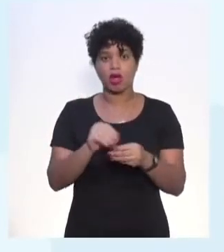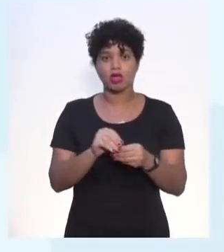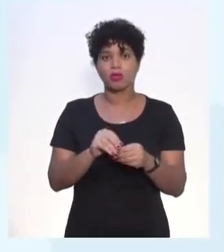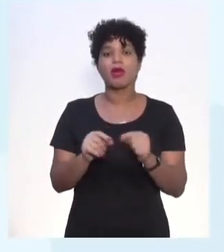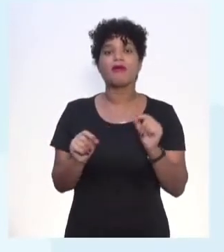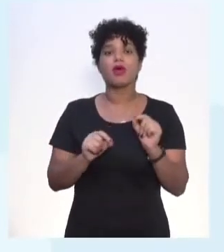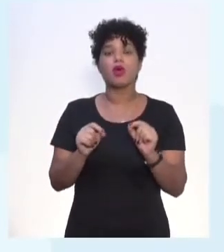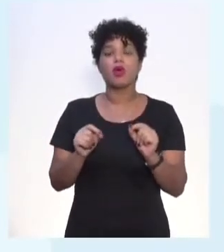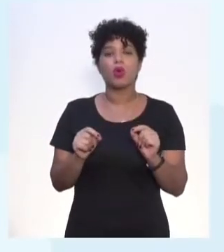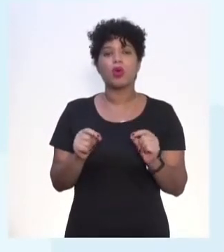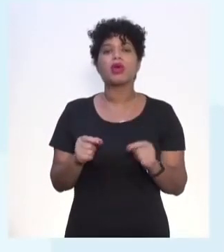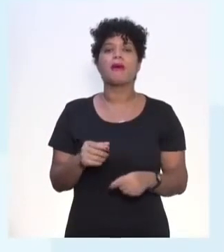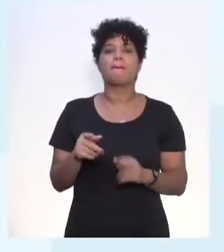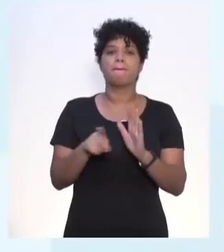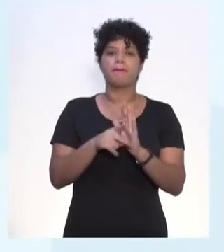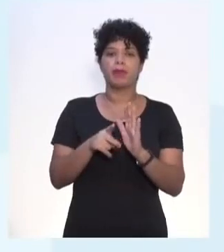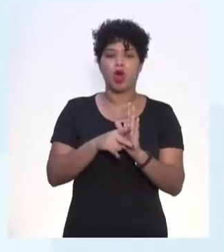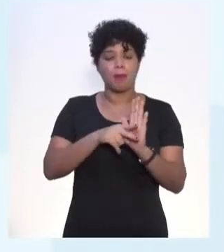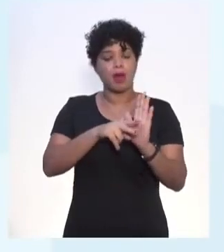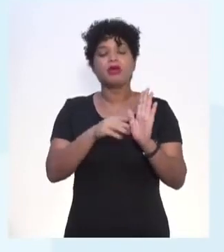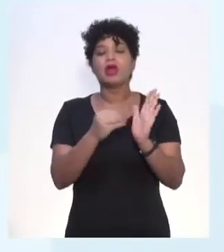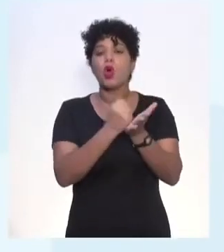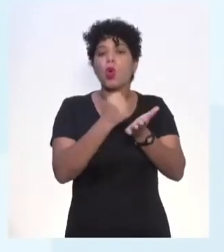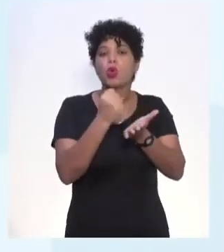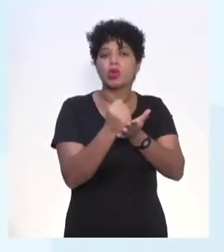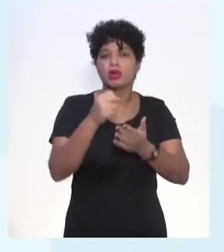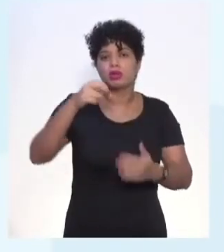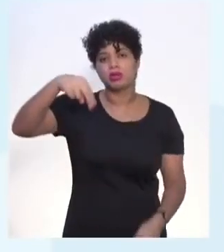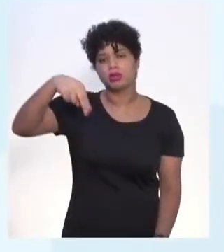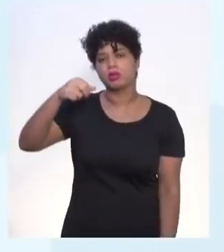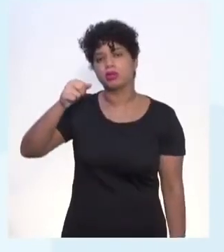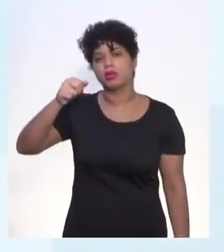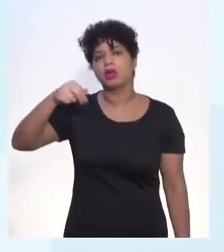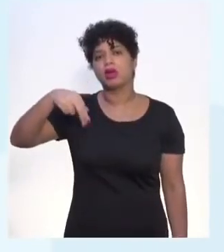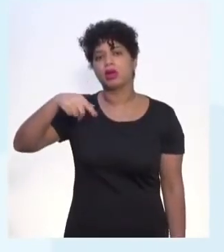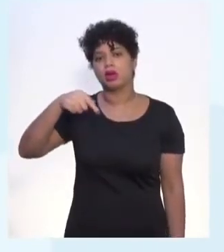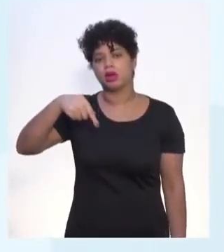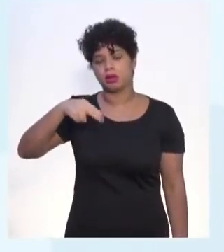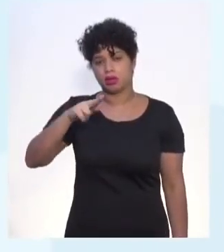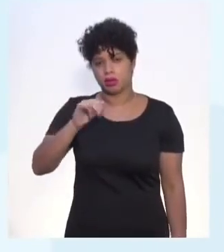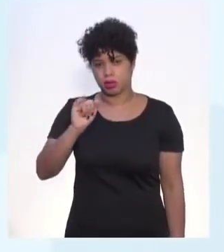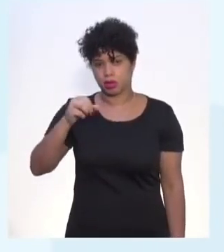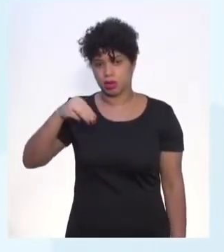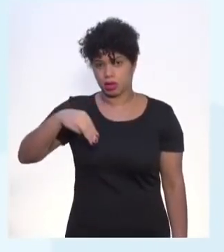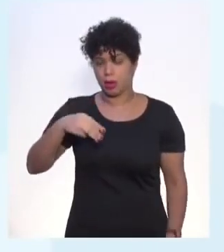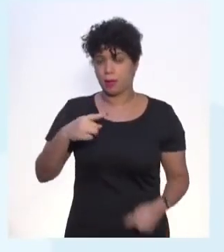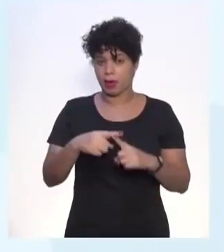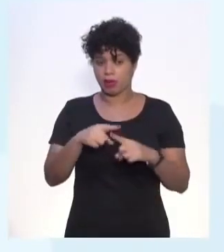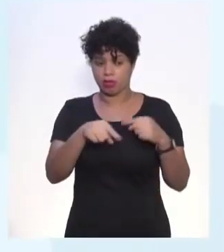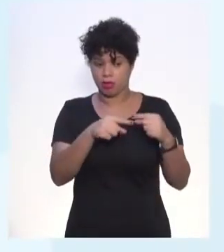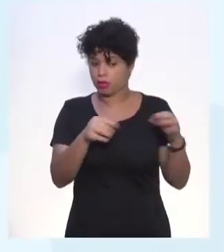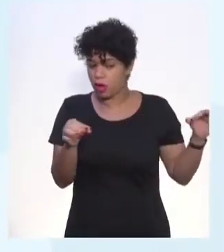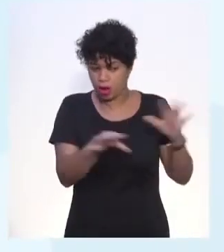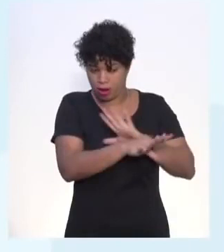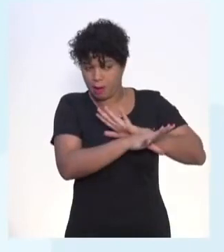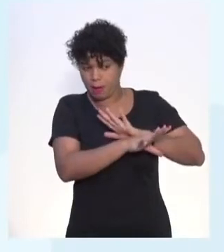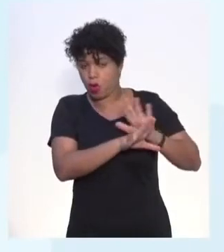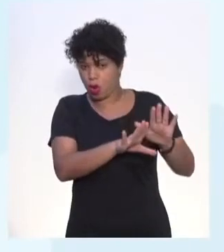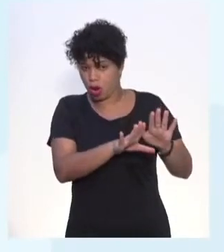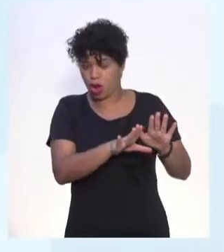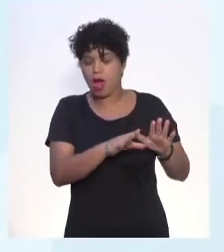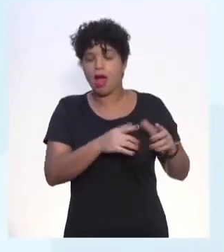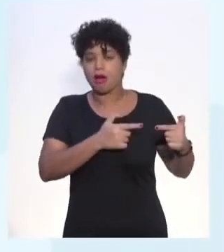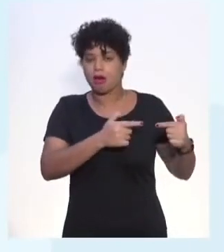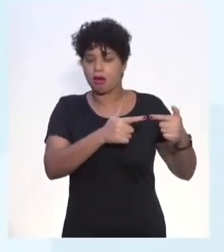Tratado de Nanquim, né, que é o desfecho dessas duas guerras do ópio, né? Ou seja, após todo esse episódio, nesse Tratado